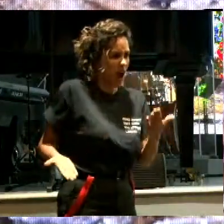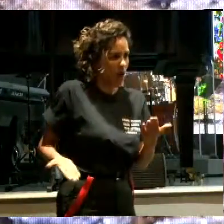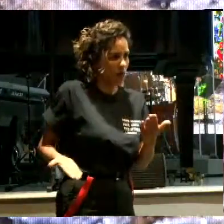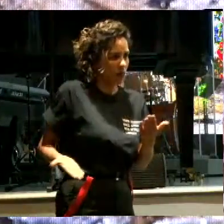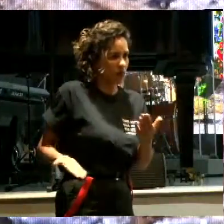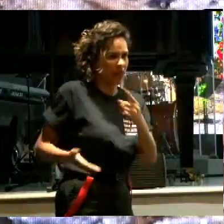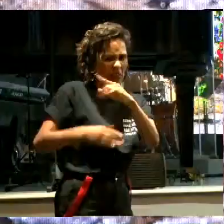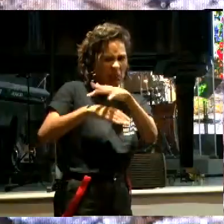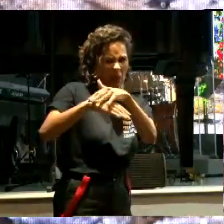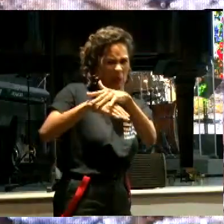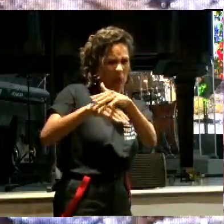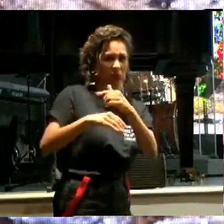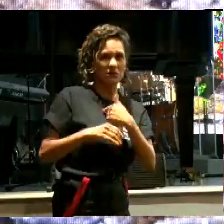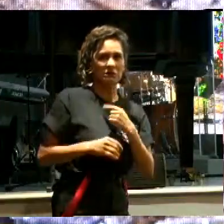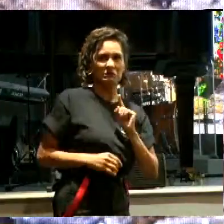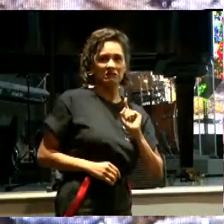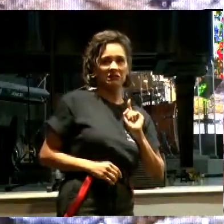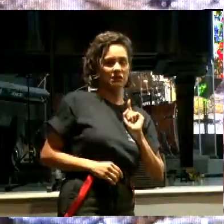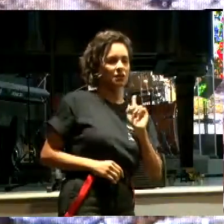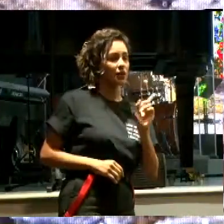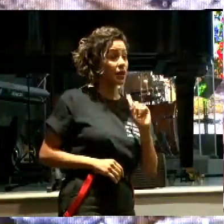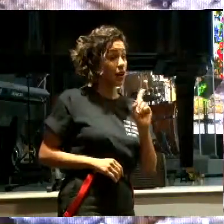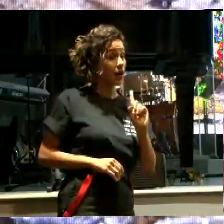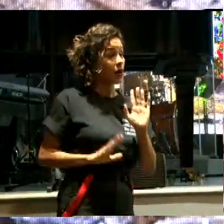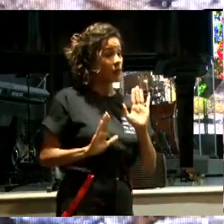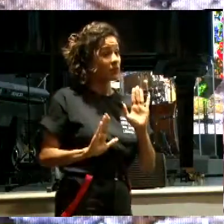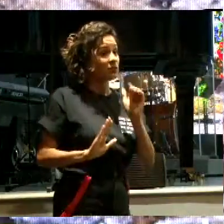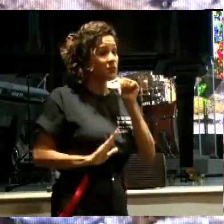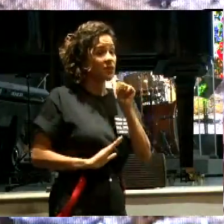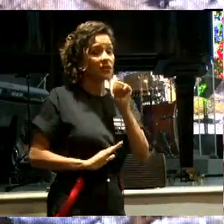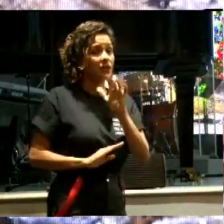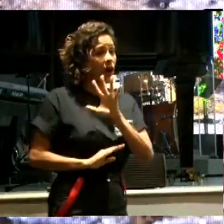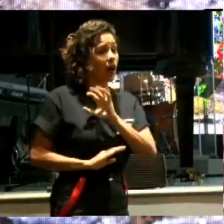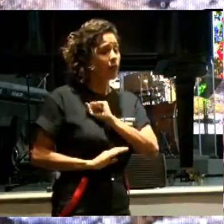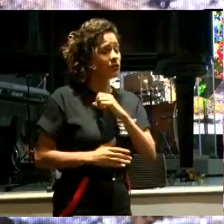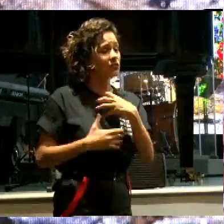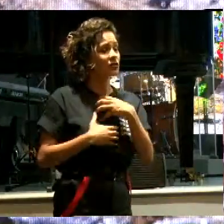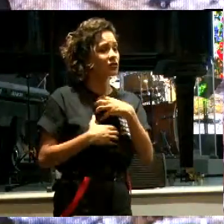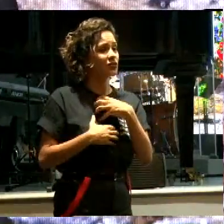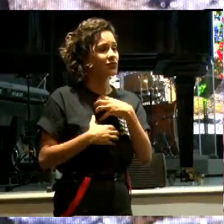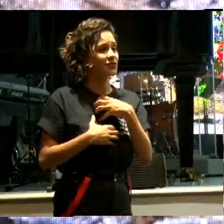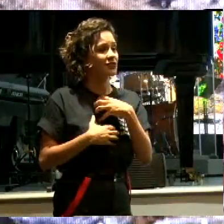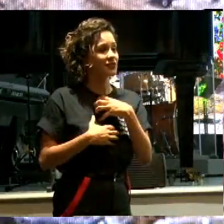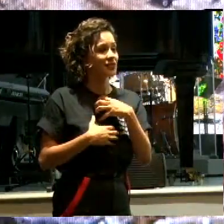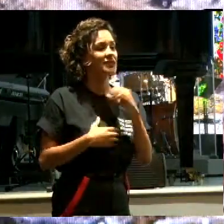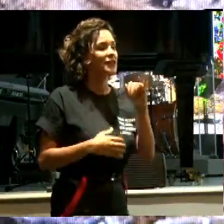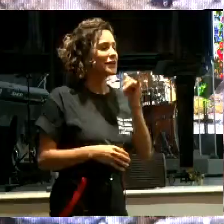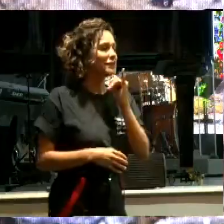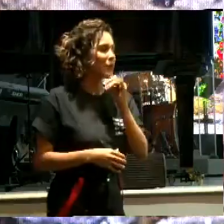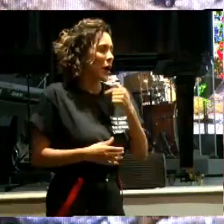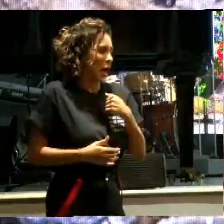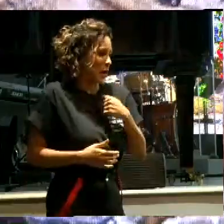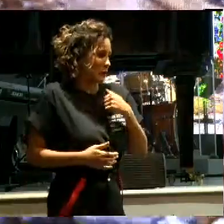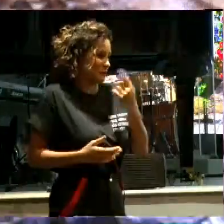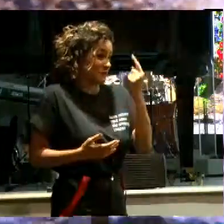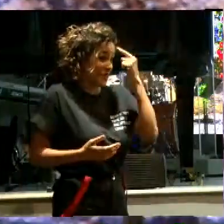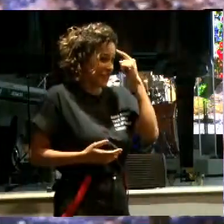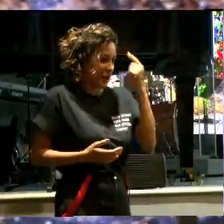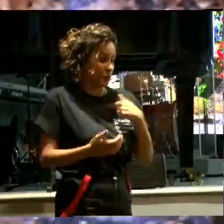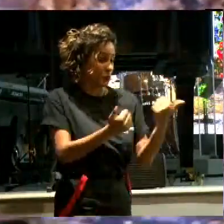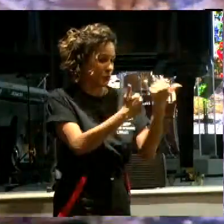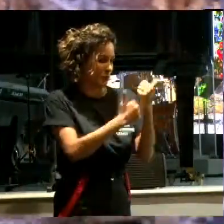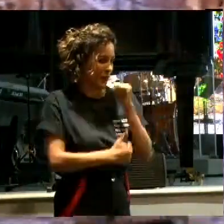tenho trabalhado o fruto do Espírito dentro de mim, sabe? Mas se fosse eu, chegando lá, é na casa do homem